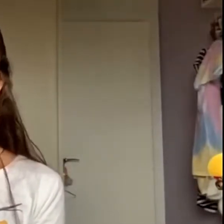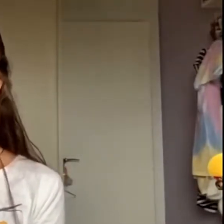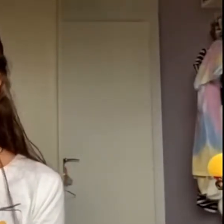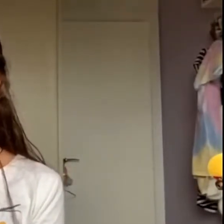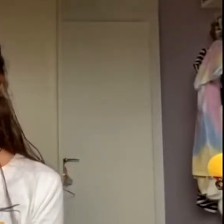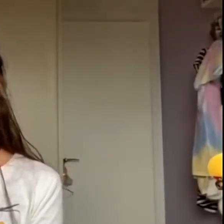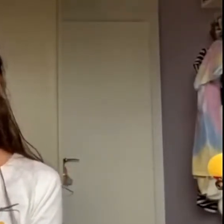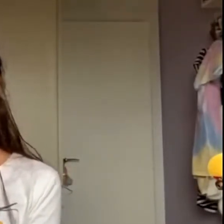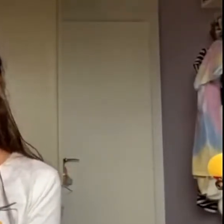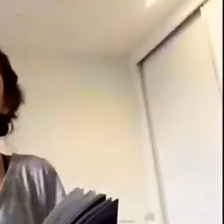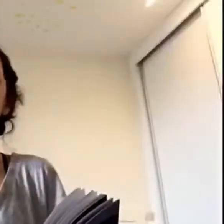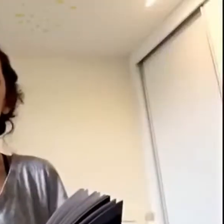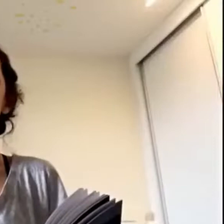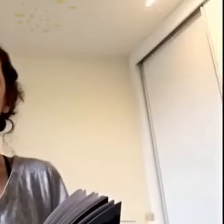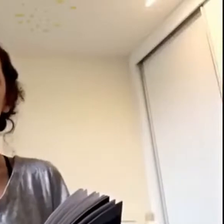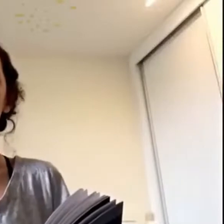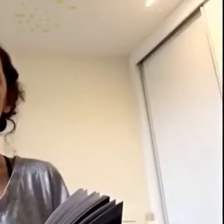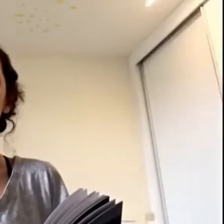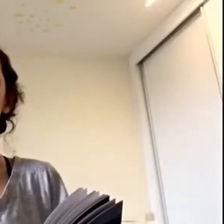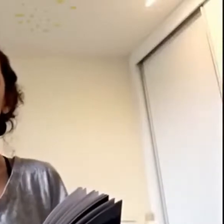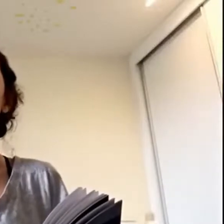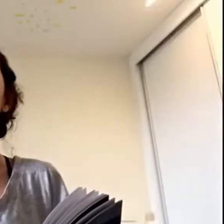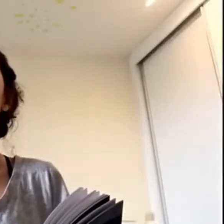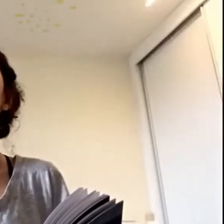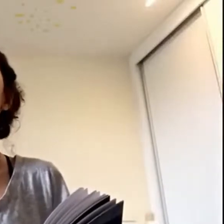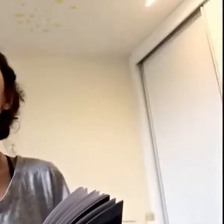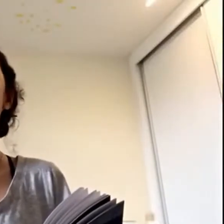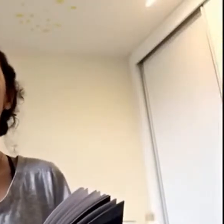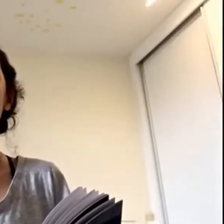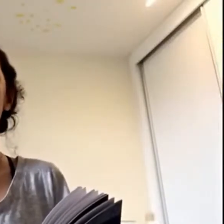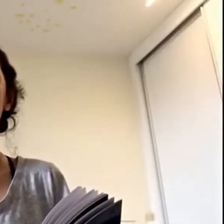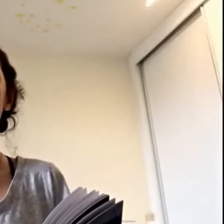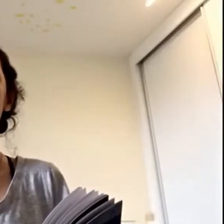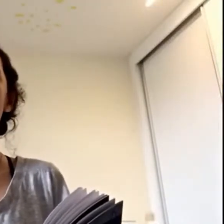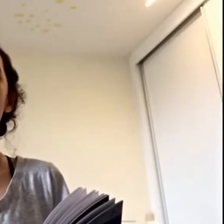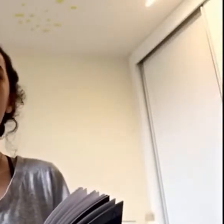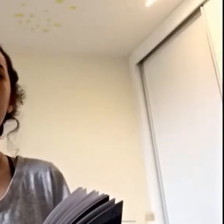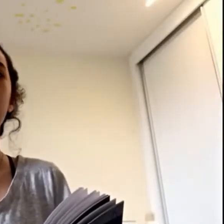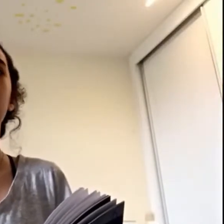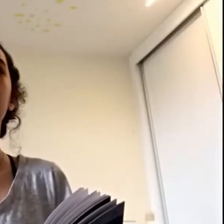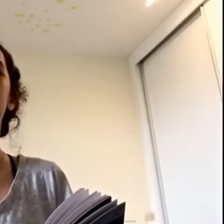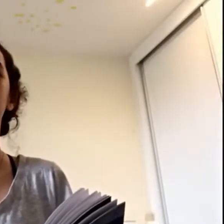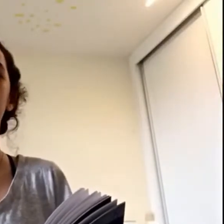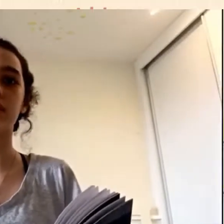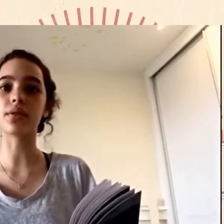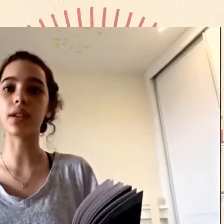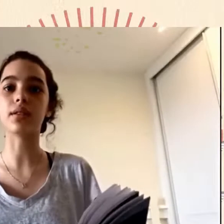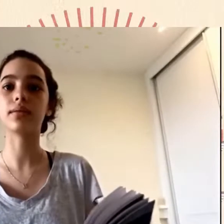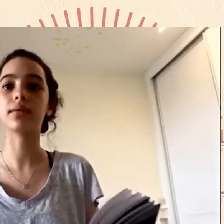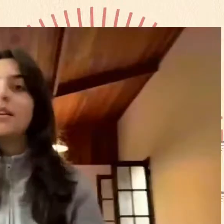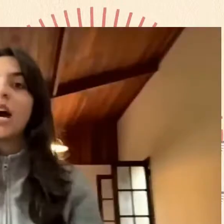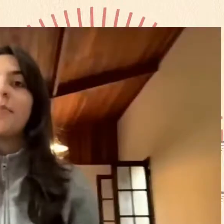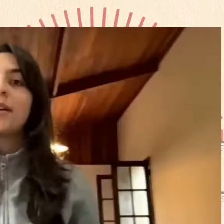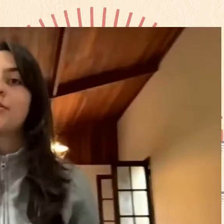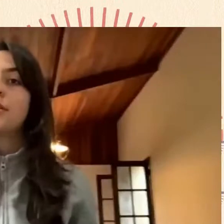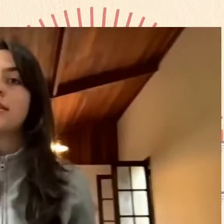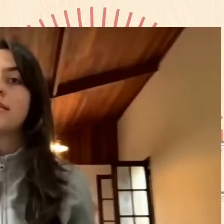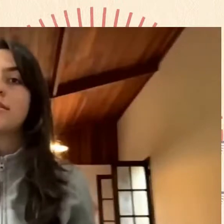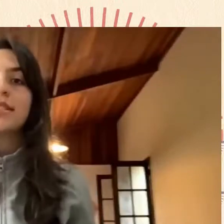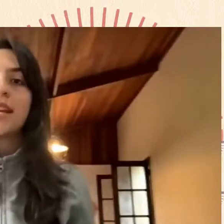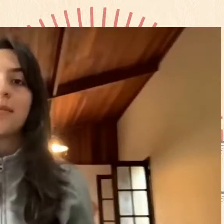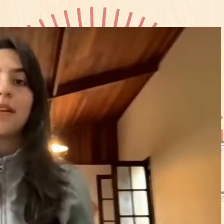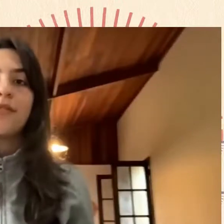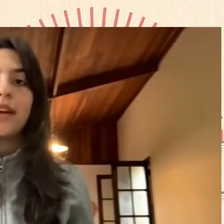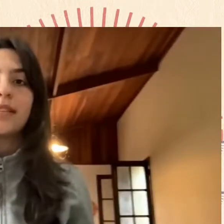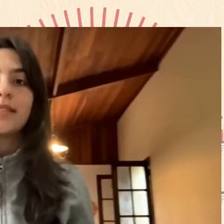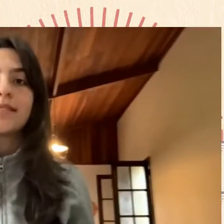as pausas de um verso. Ó dia de hoje, ó dia de horas leves, bailando na doçura e na amargura